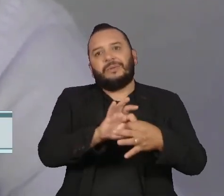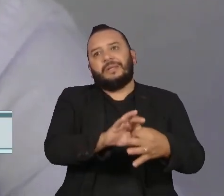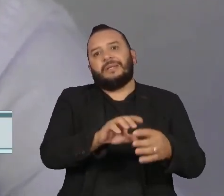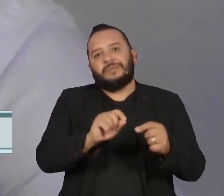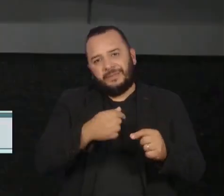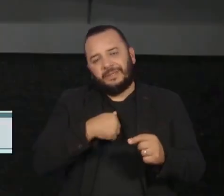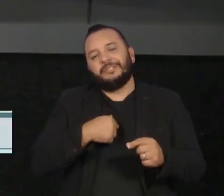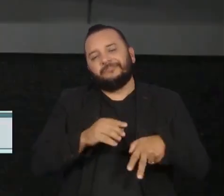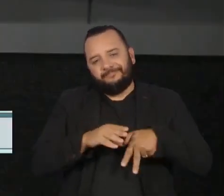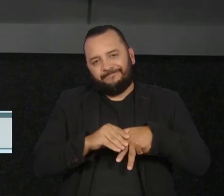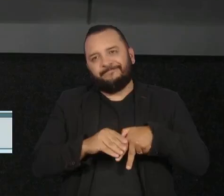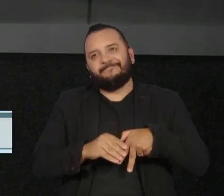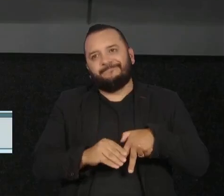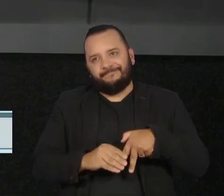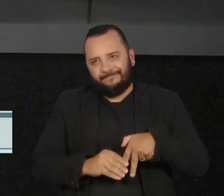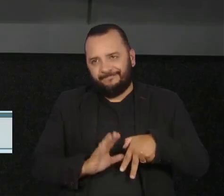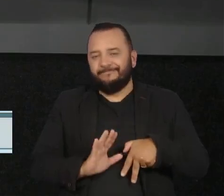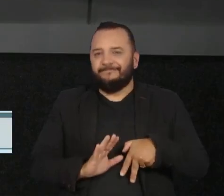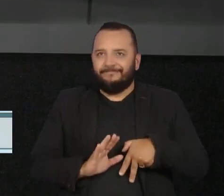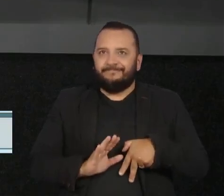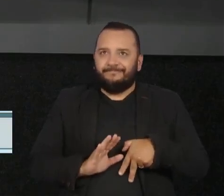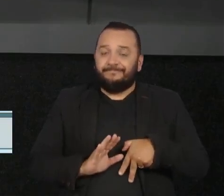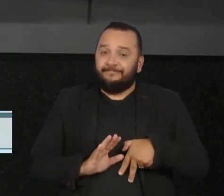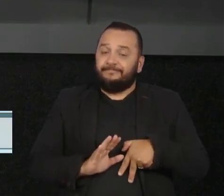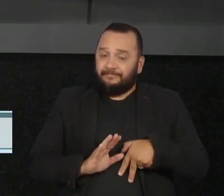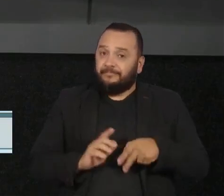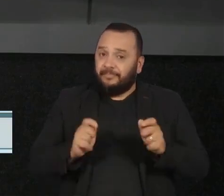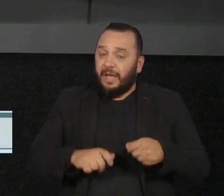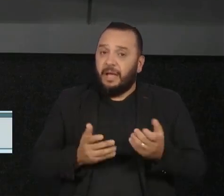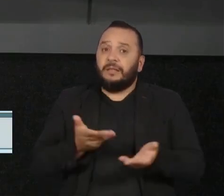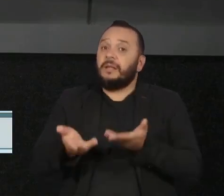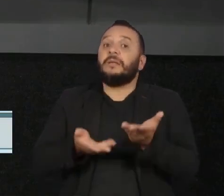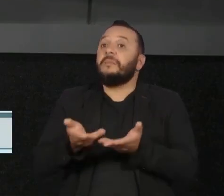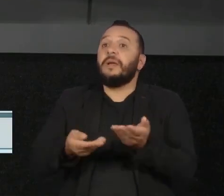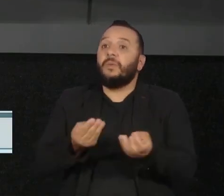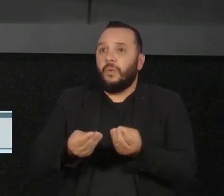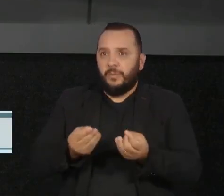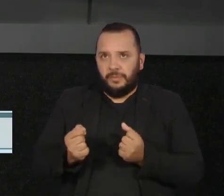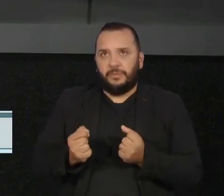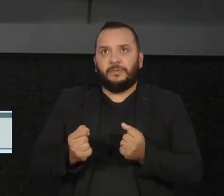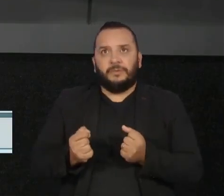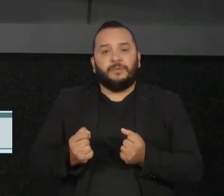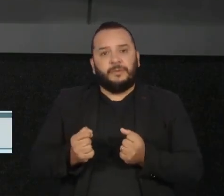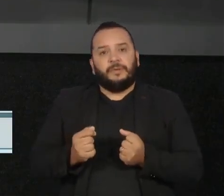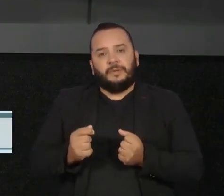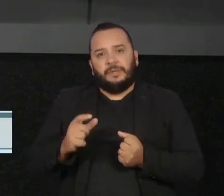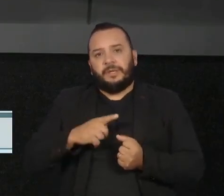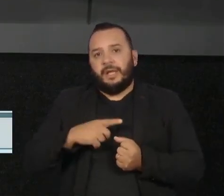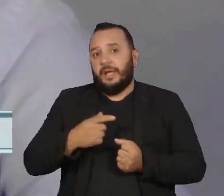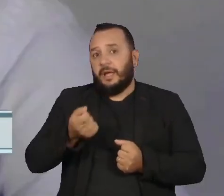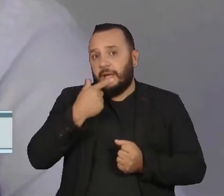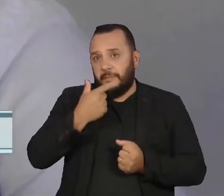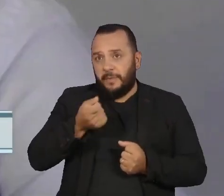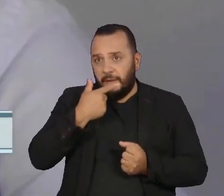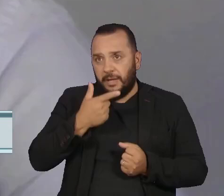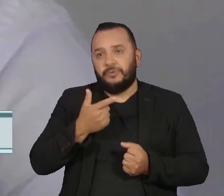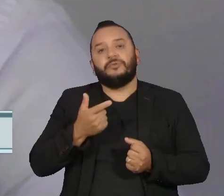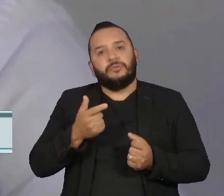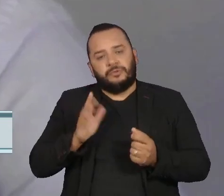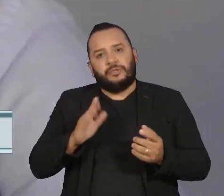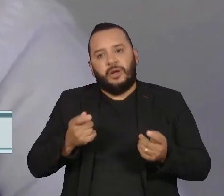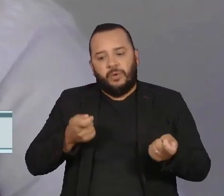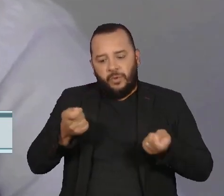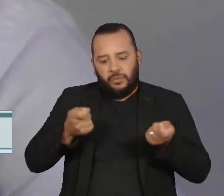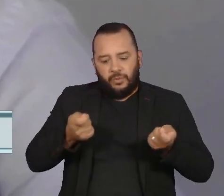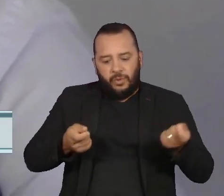da fibromialgia. Se eu já puder emendar com o tratamento, tá? Basicamente, ele vai ser aí a base de algumas medicações que vão modular um